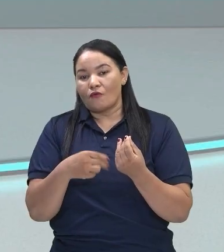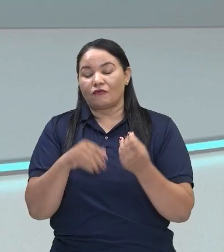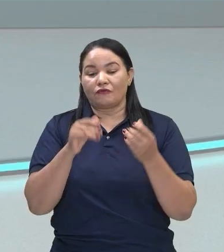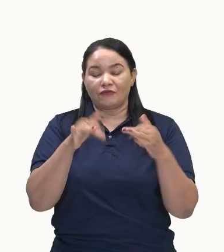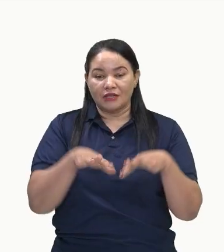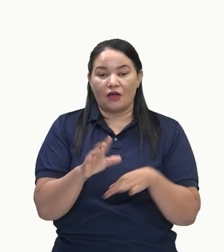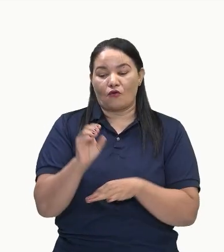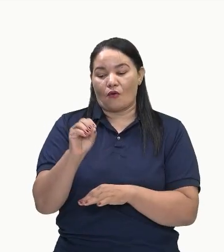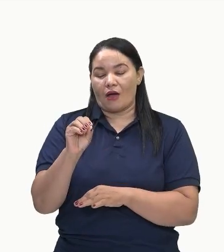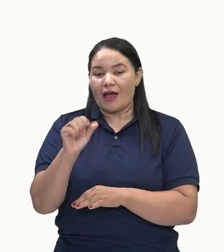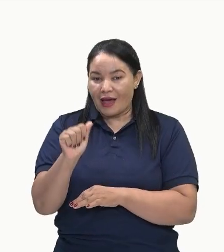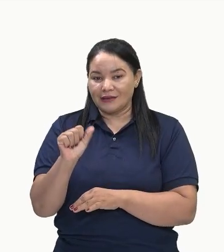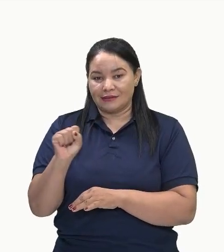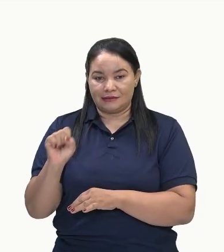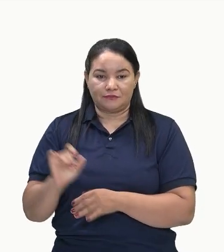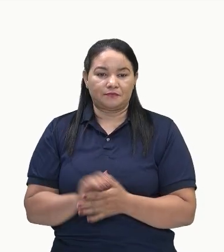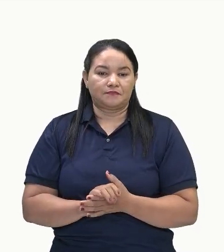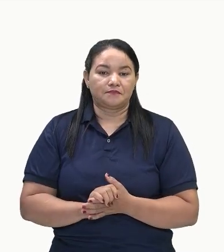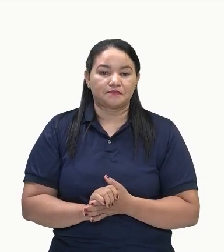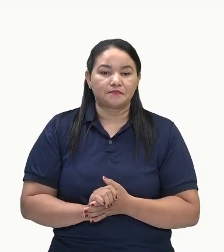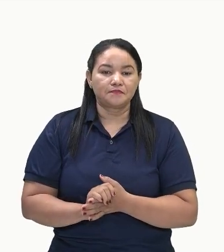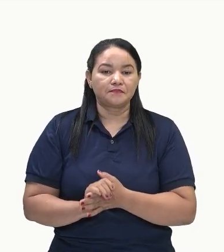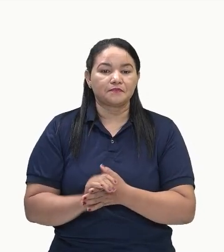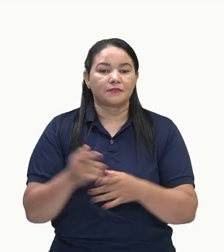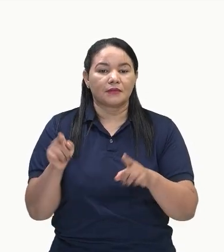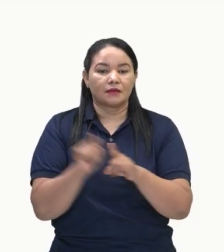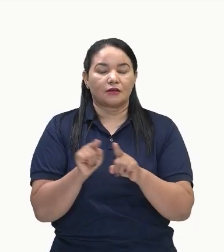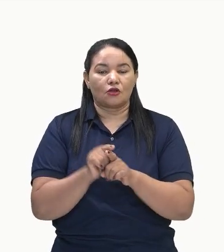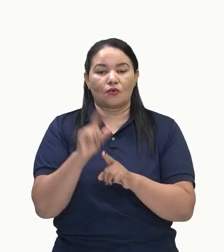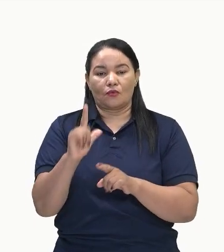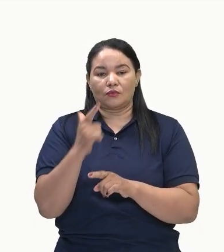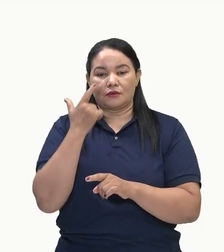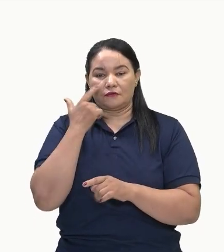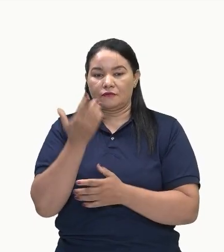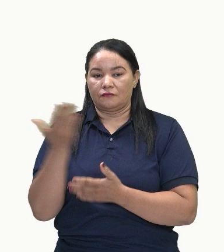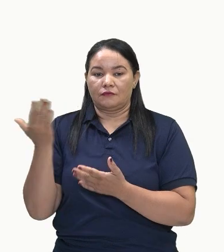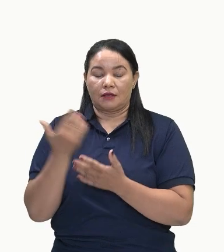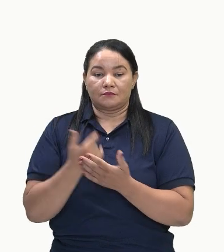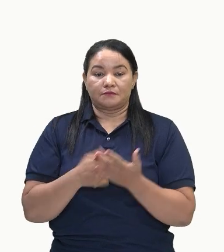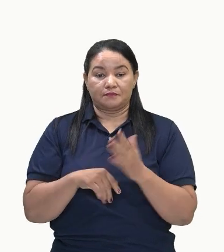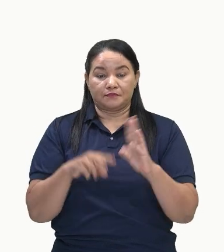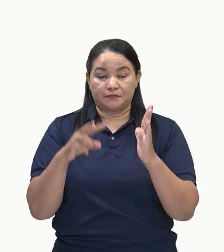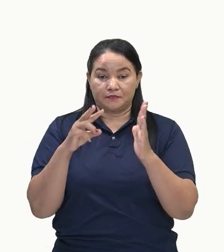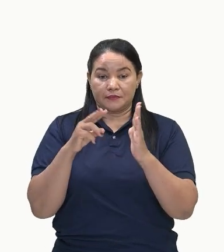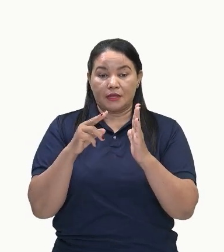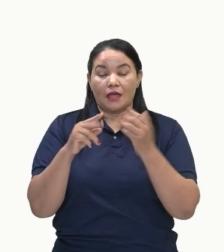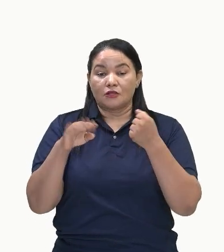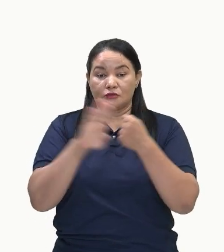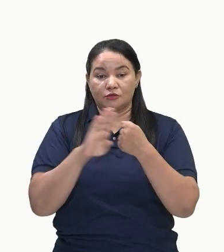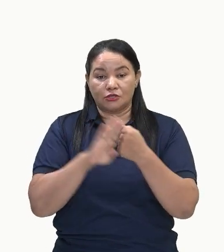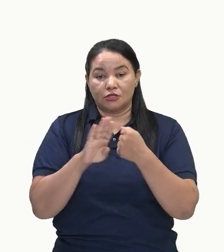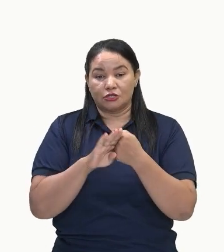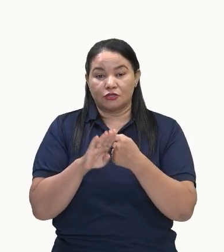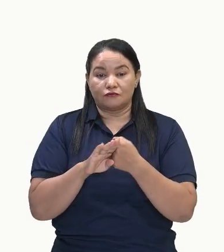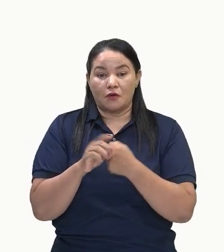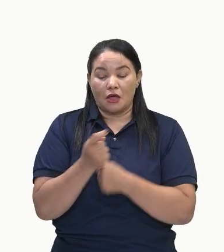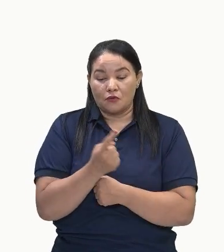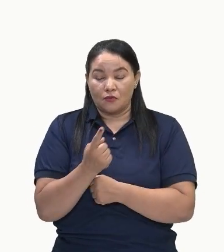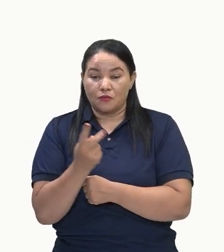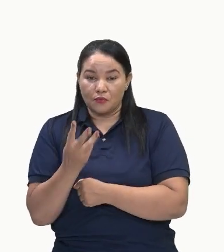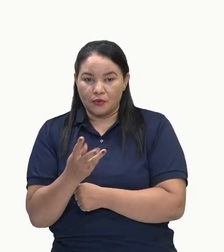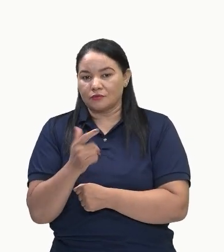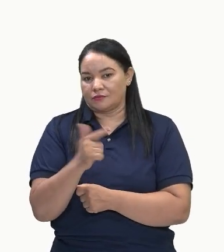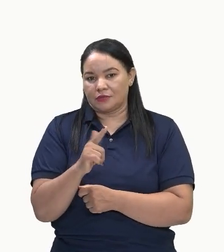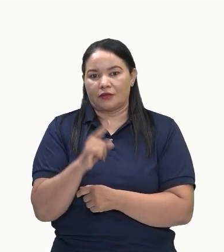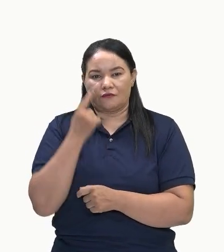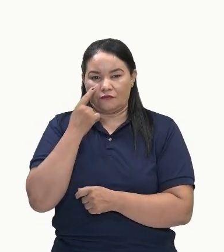para os substantivos incontáveis. Uncountable nouns. O que é a definição dos substantivos incontáveis?